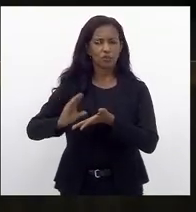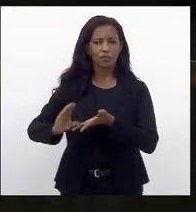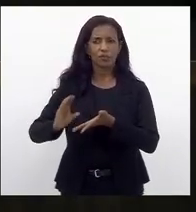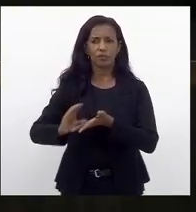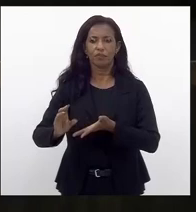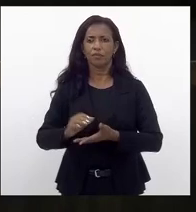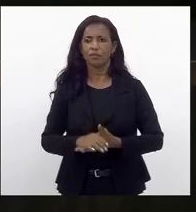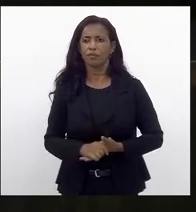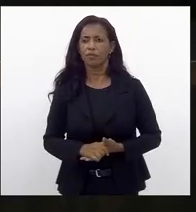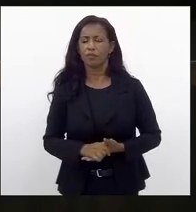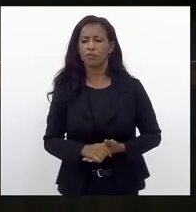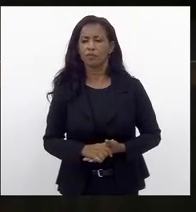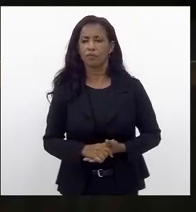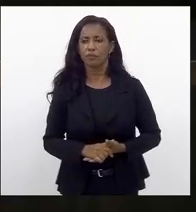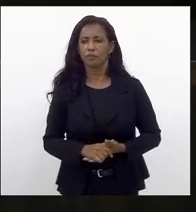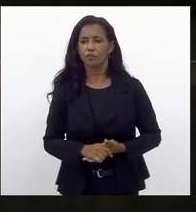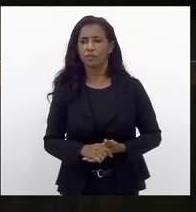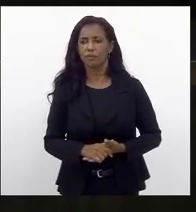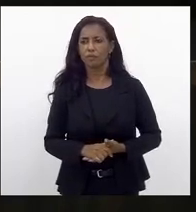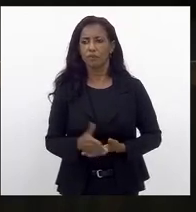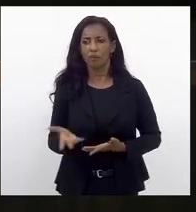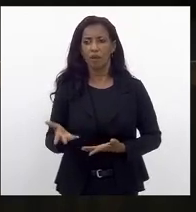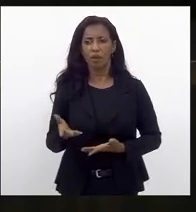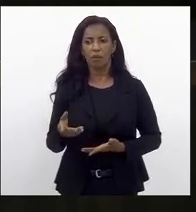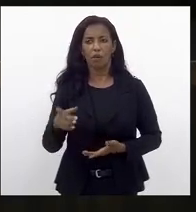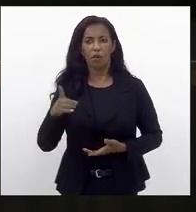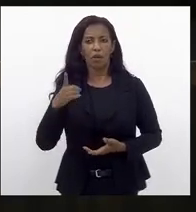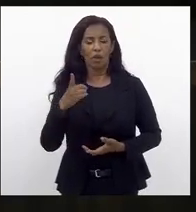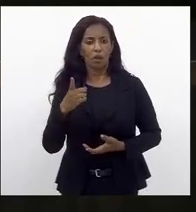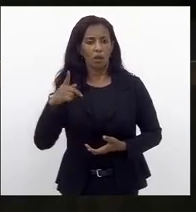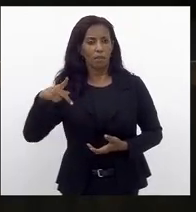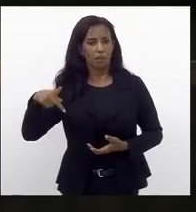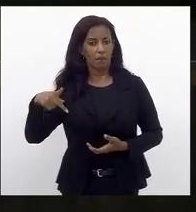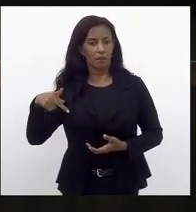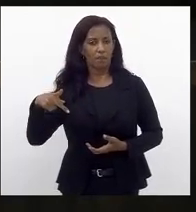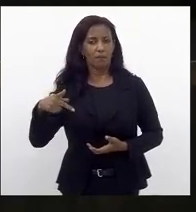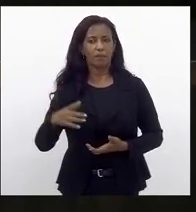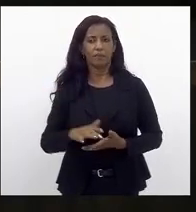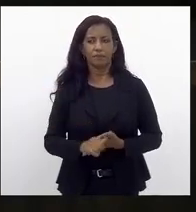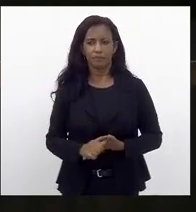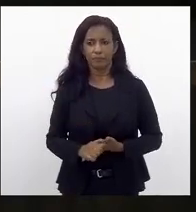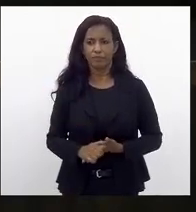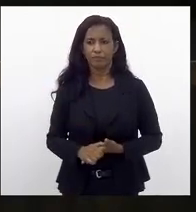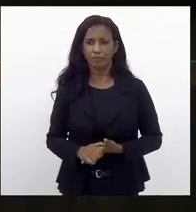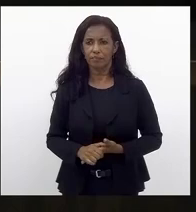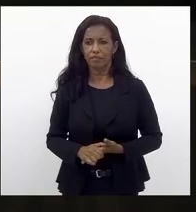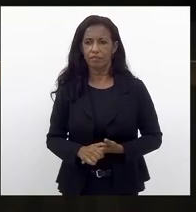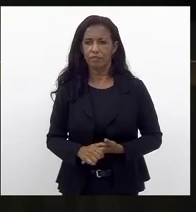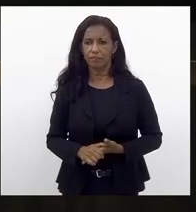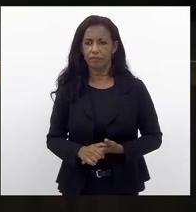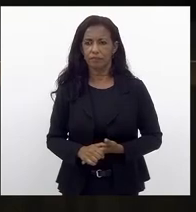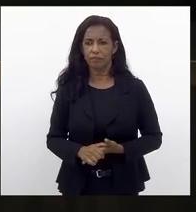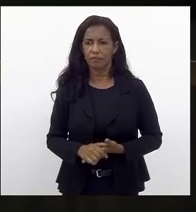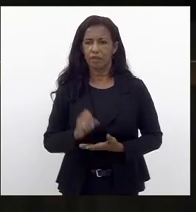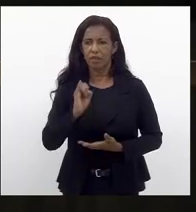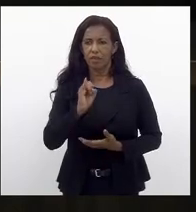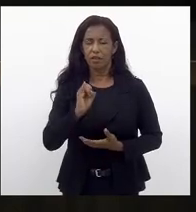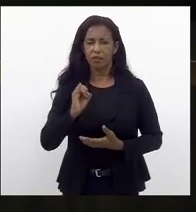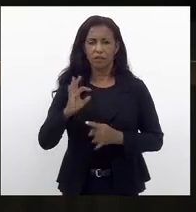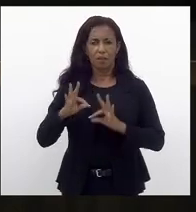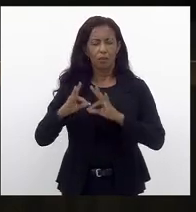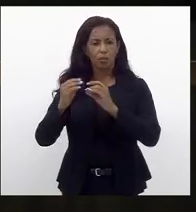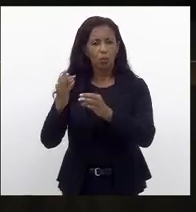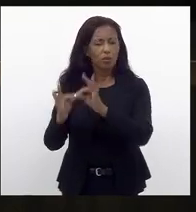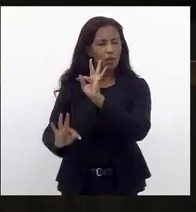foi a concurso público só pode ter sido do Departamento de Defesa americano mas foi recurso público e você pega